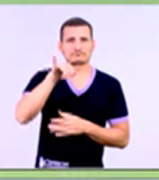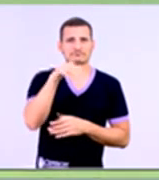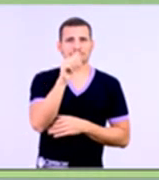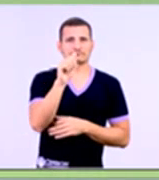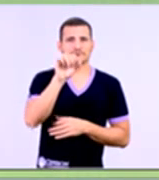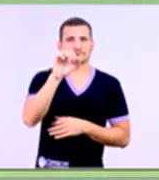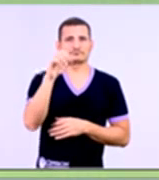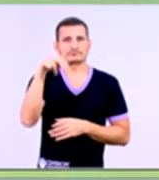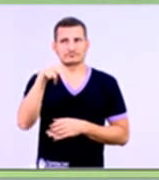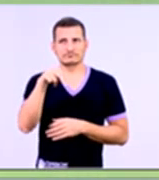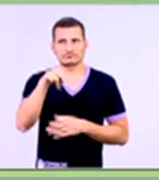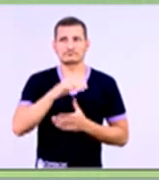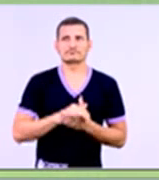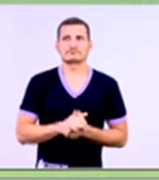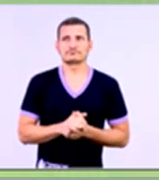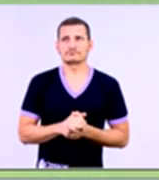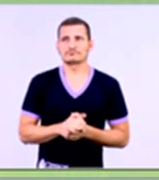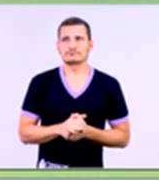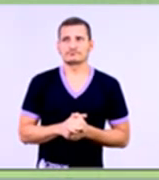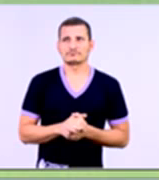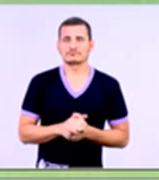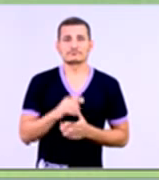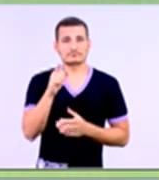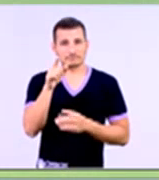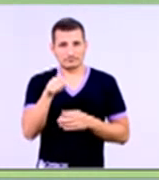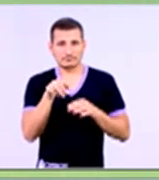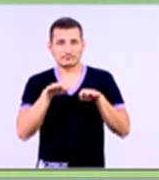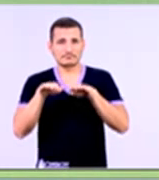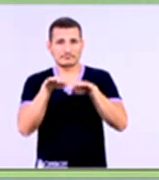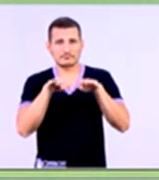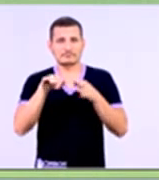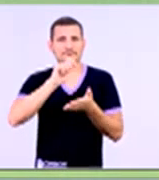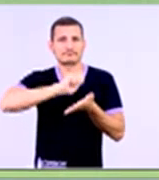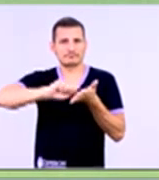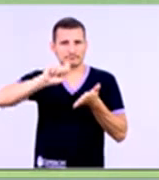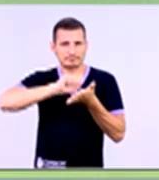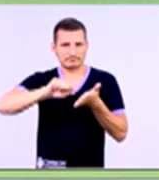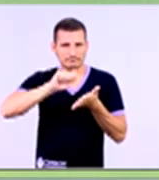JavaScript Object Notation, é um padrão de escrita de texto,